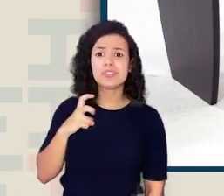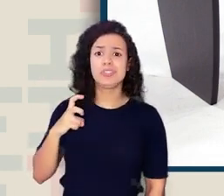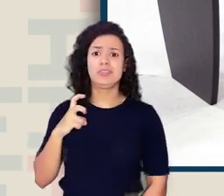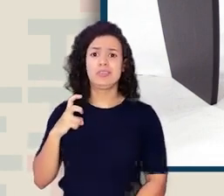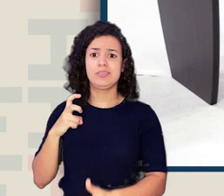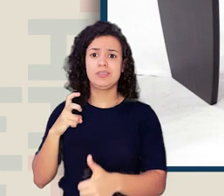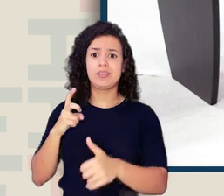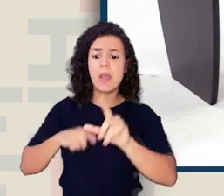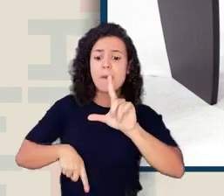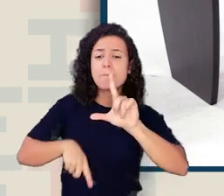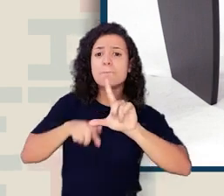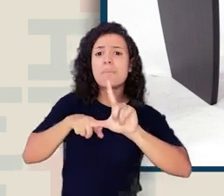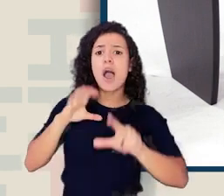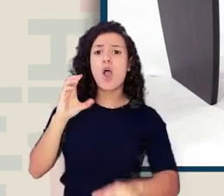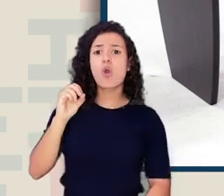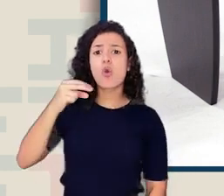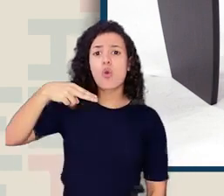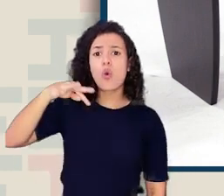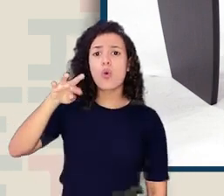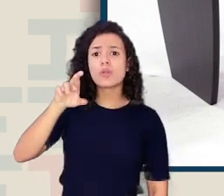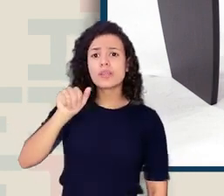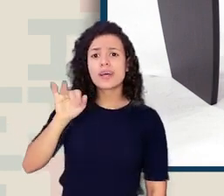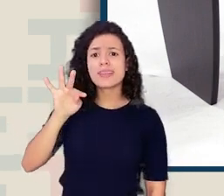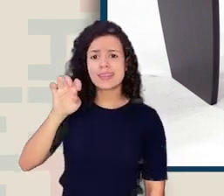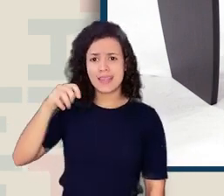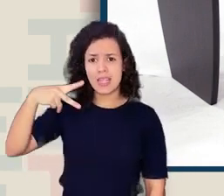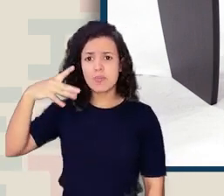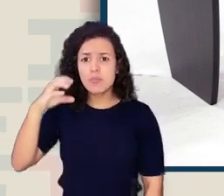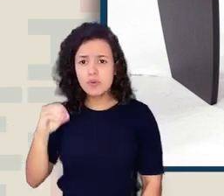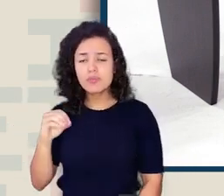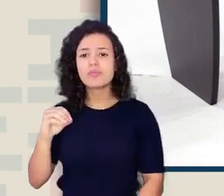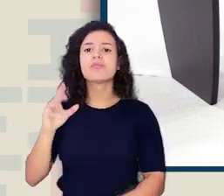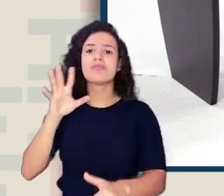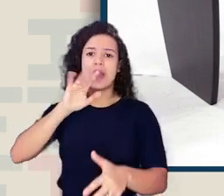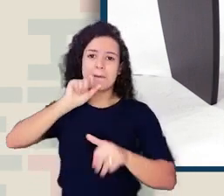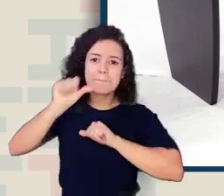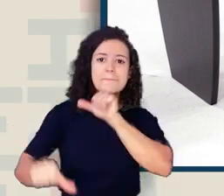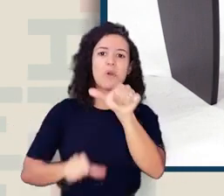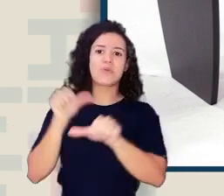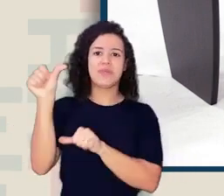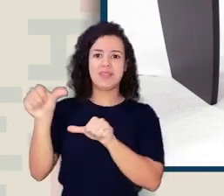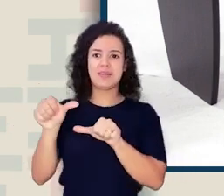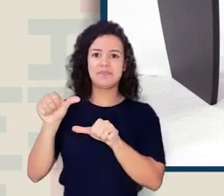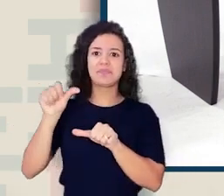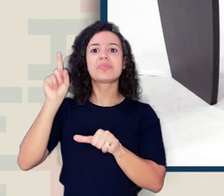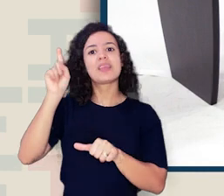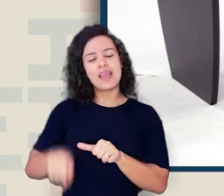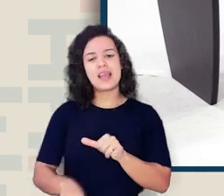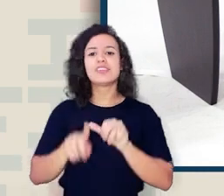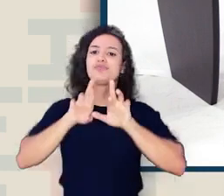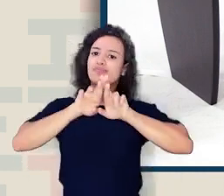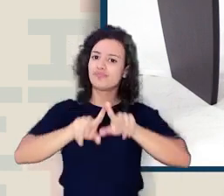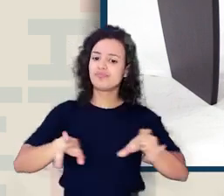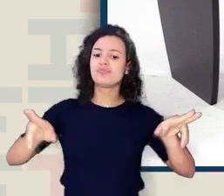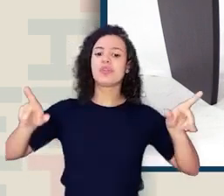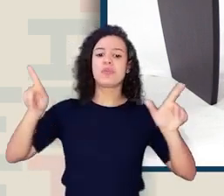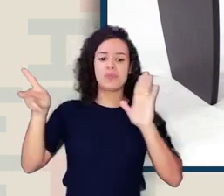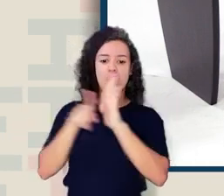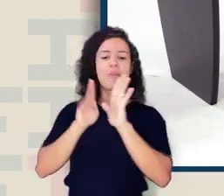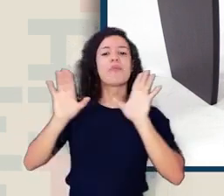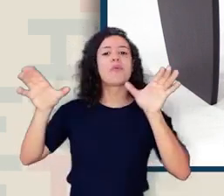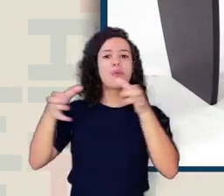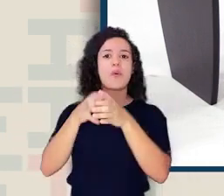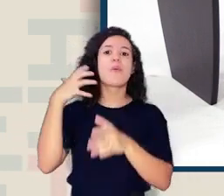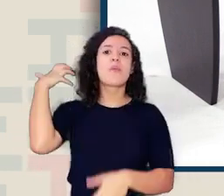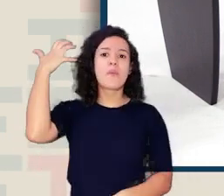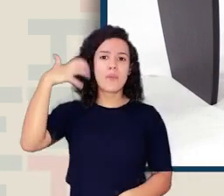semicocheia, esse contratempo já vai dar toda uma diferença e pode isso sim caracterizar mais uma